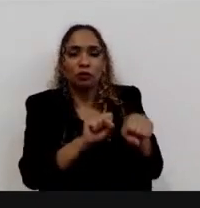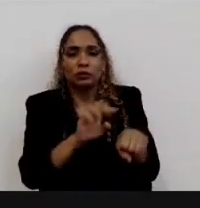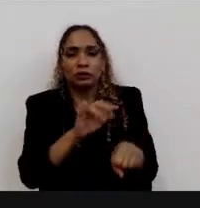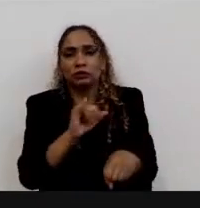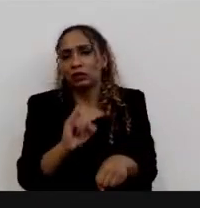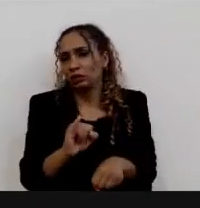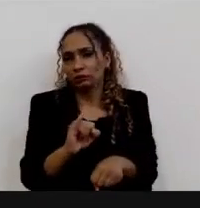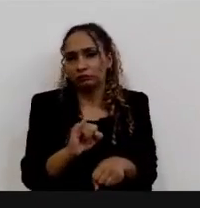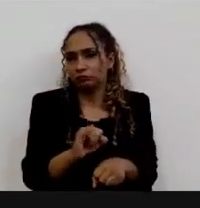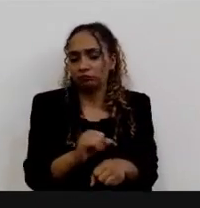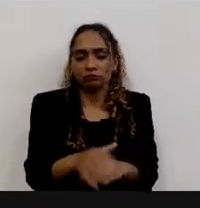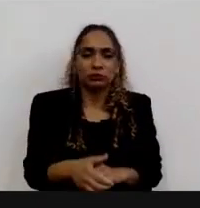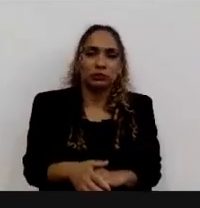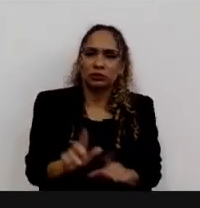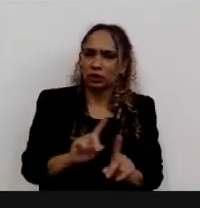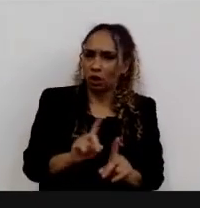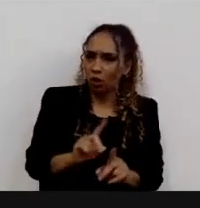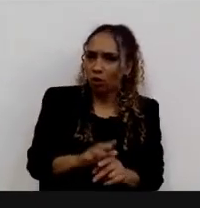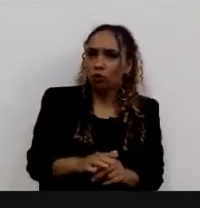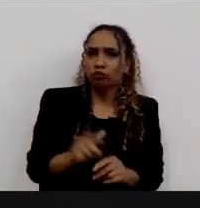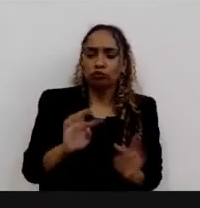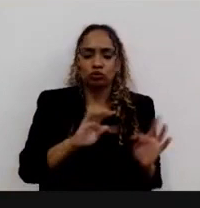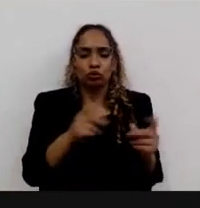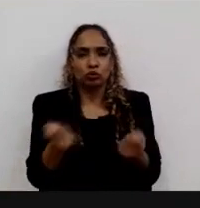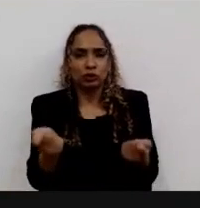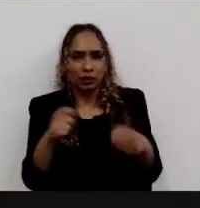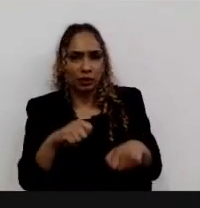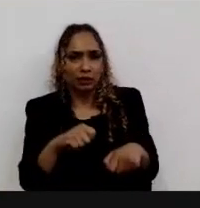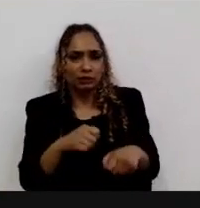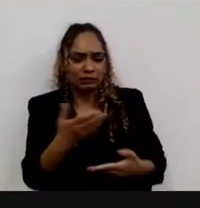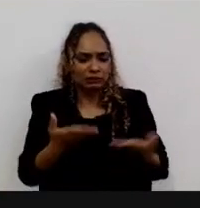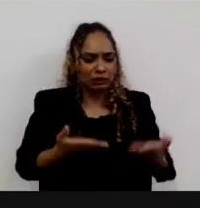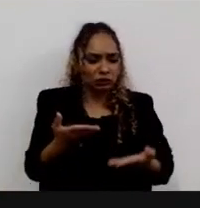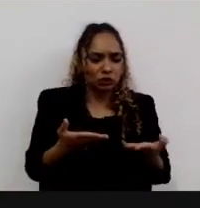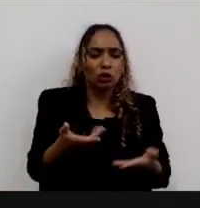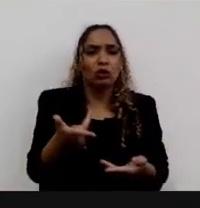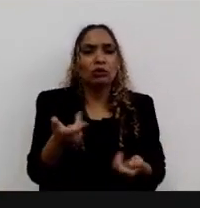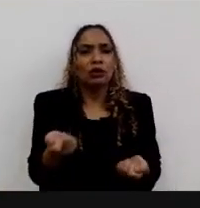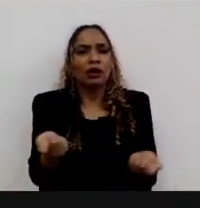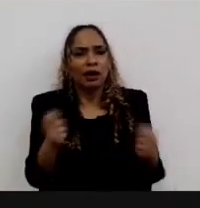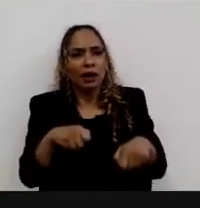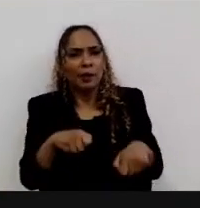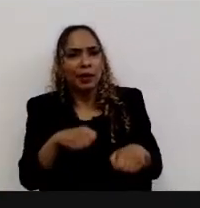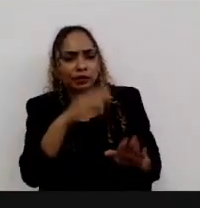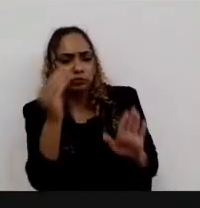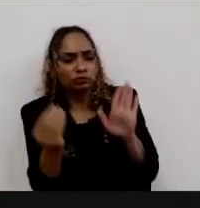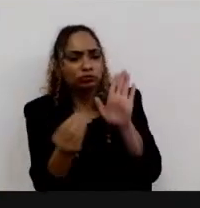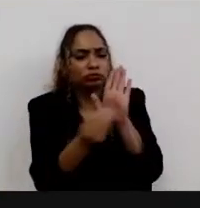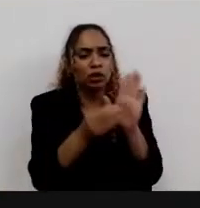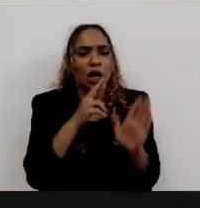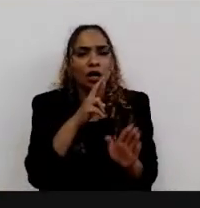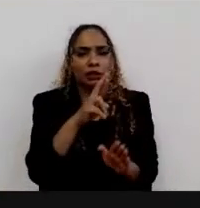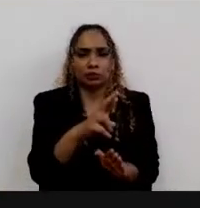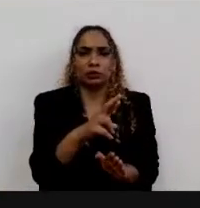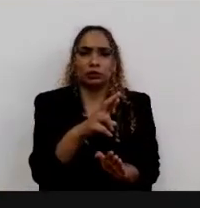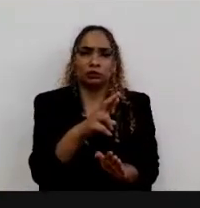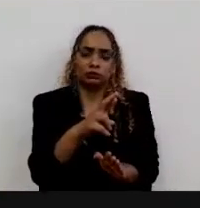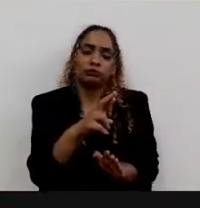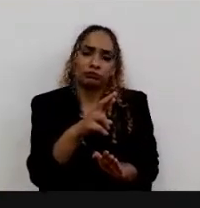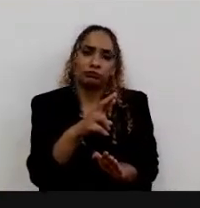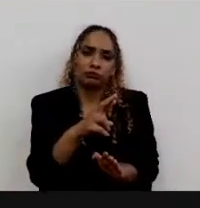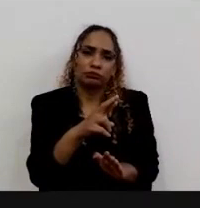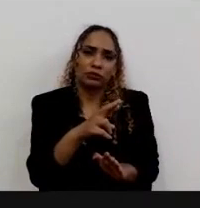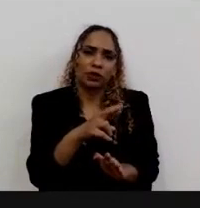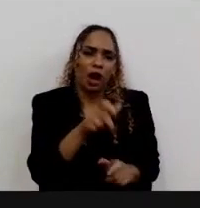contexto. E também de que o próprio servidor é capaz de identificar oportunidades para implementar soluções de automação. Como eu disse,